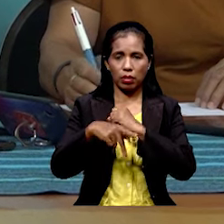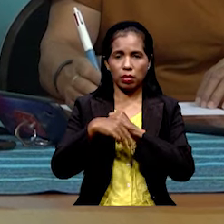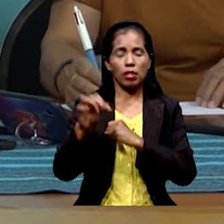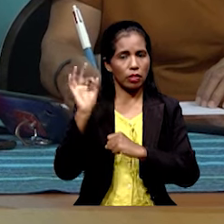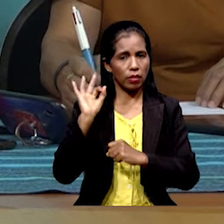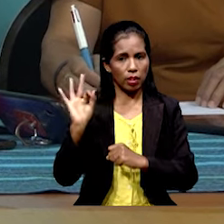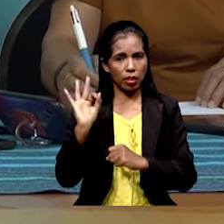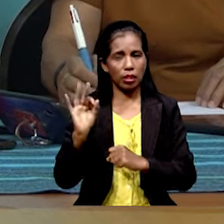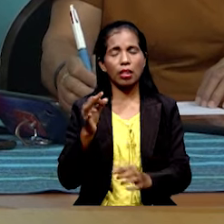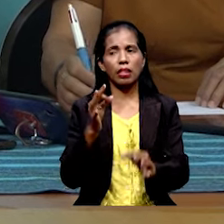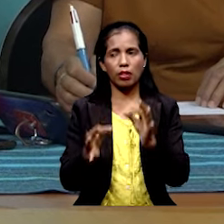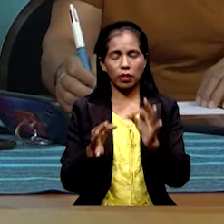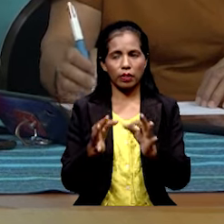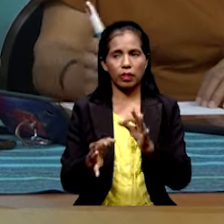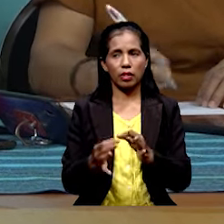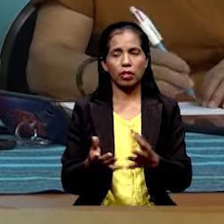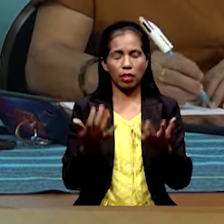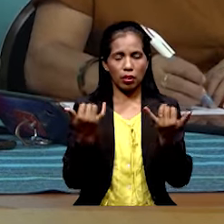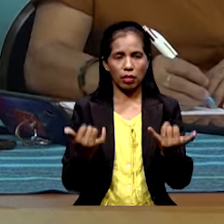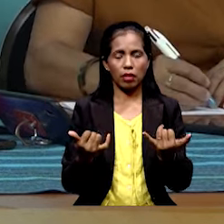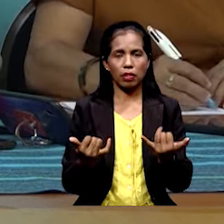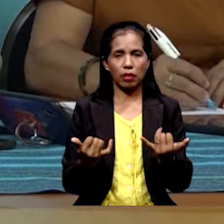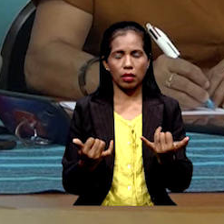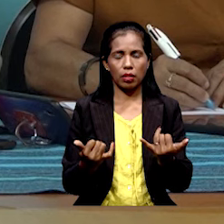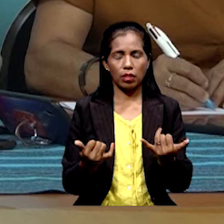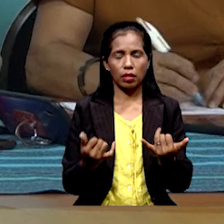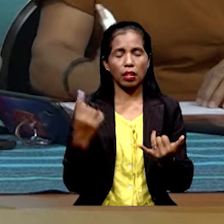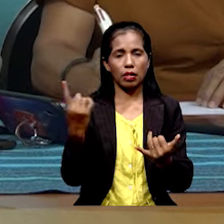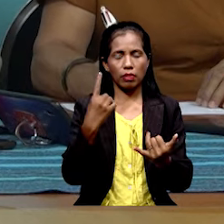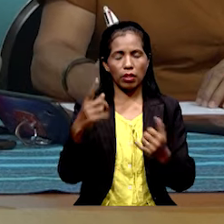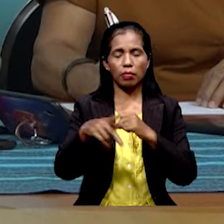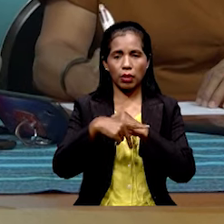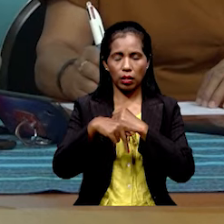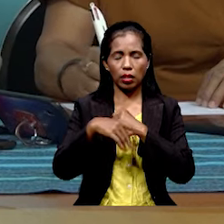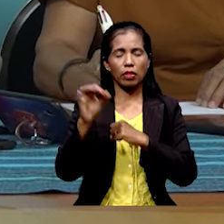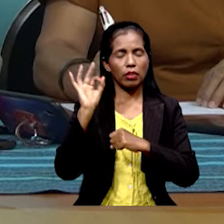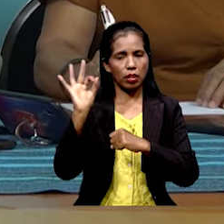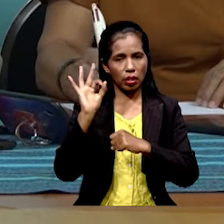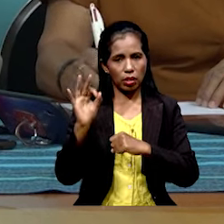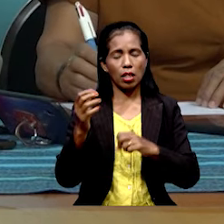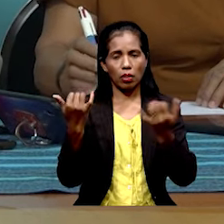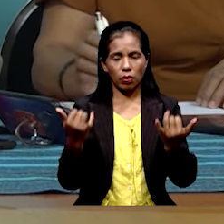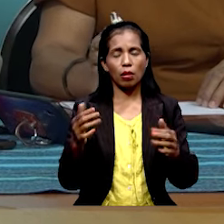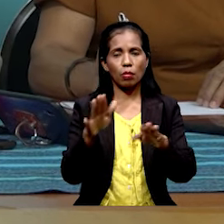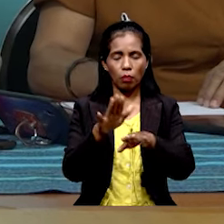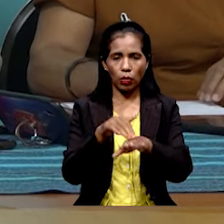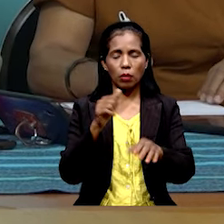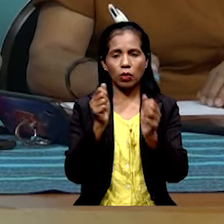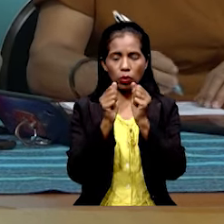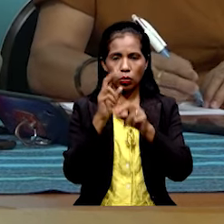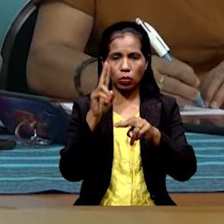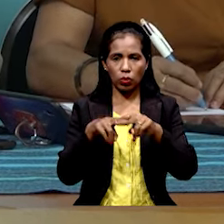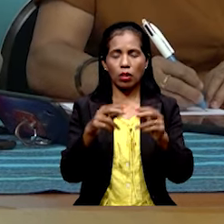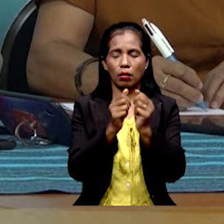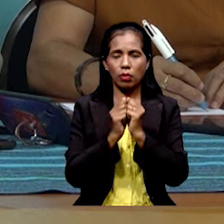kare se me vê que agora se ativo na Supertilin, se vê lá, tudo muito. Mas interessa sair aí,